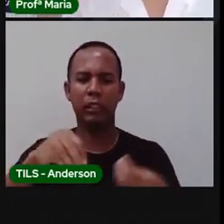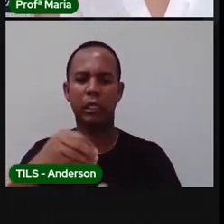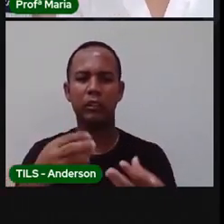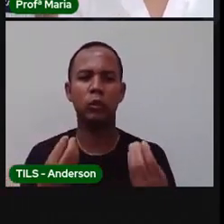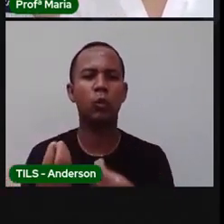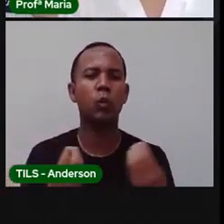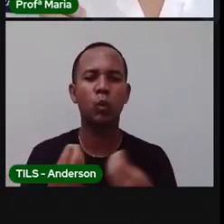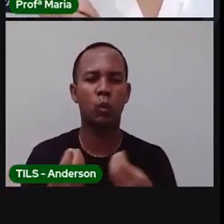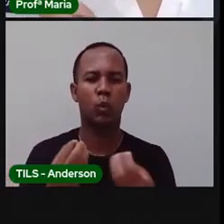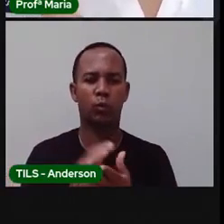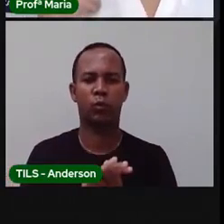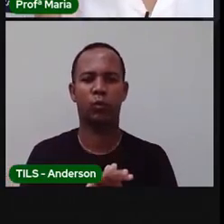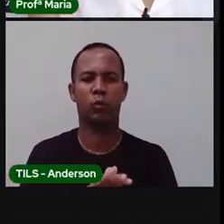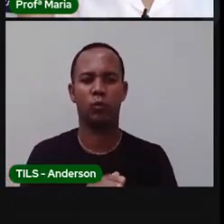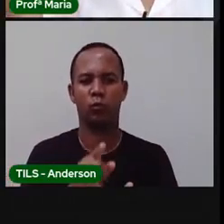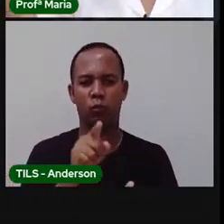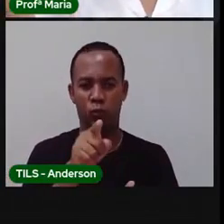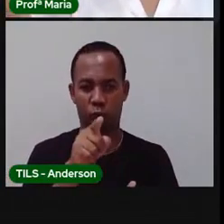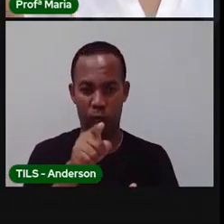a reciclagem é você